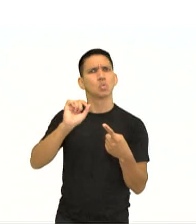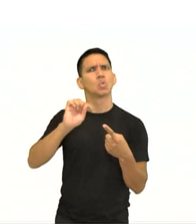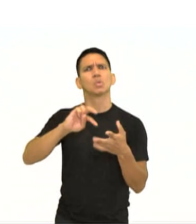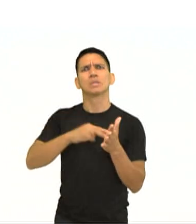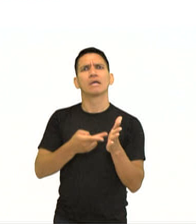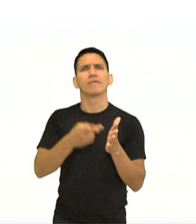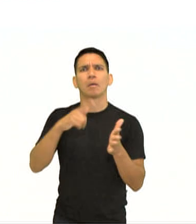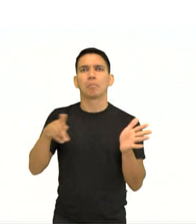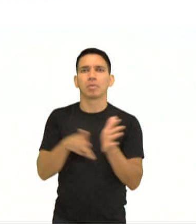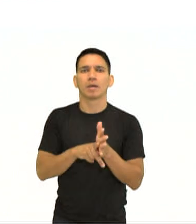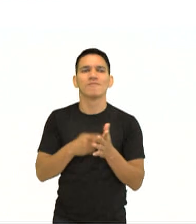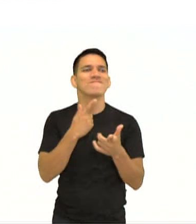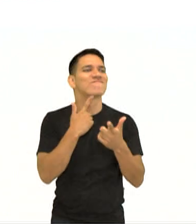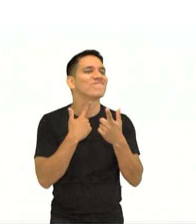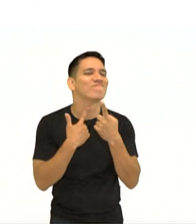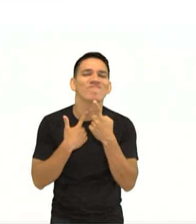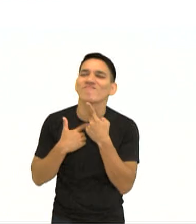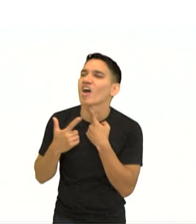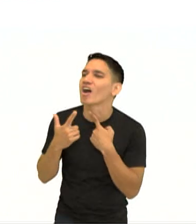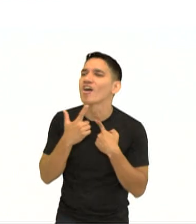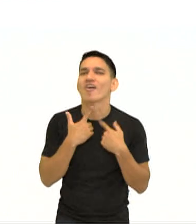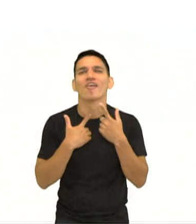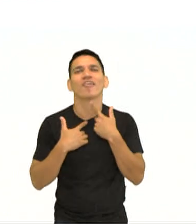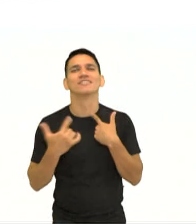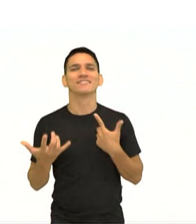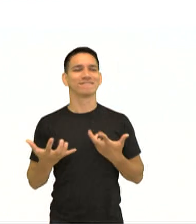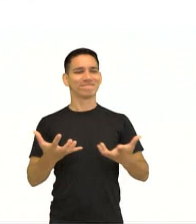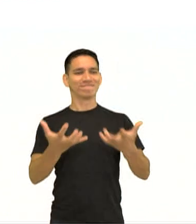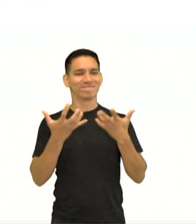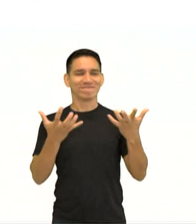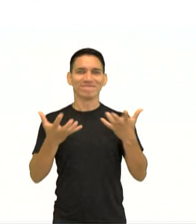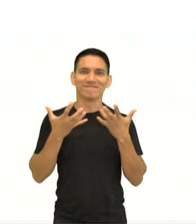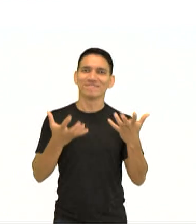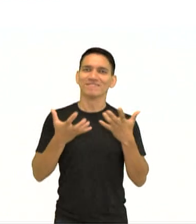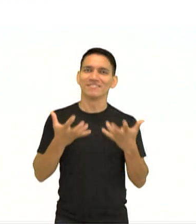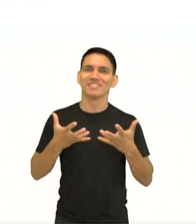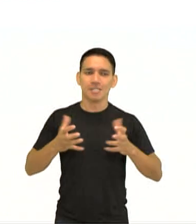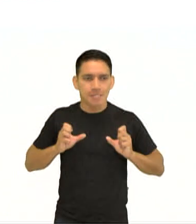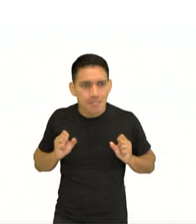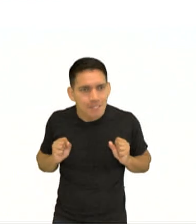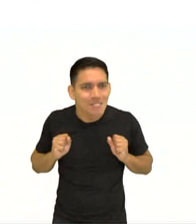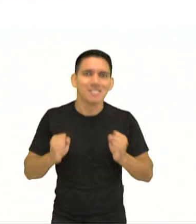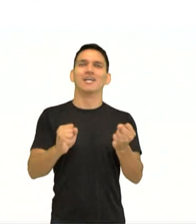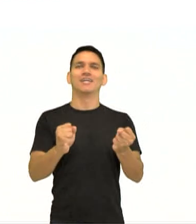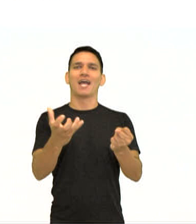domina os nossos desejos, o nosso instinto, o nosso impulso por